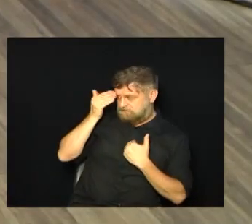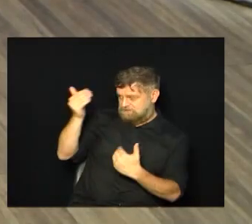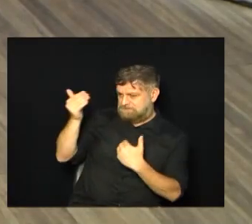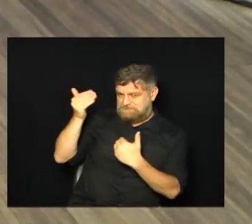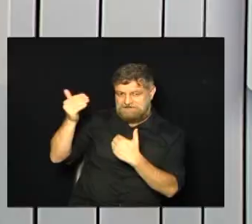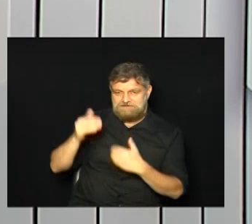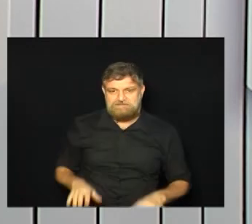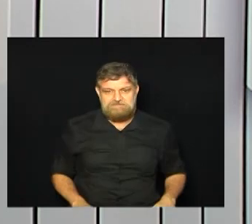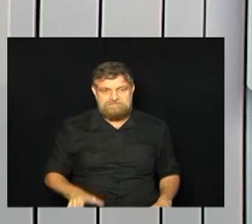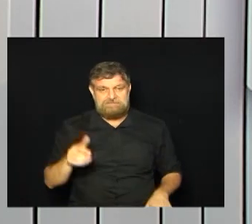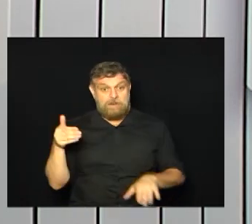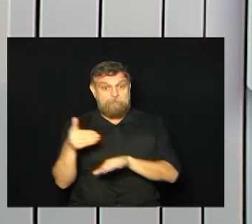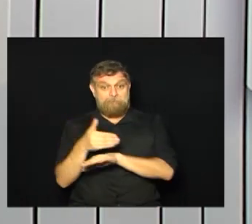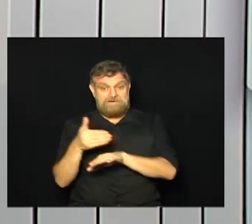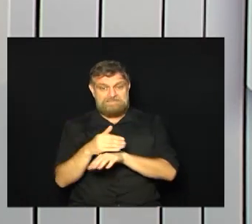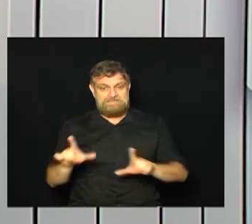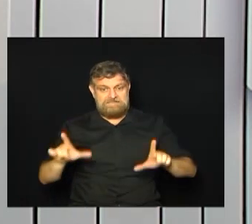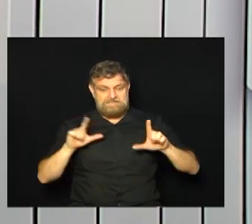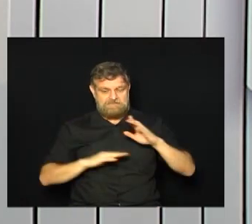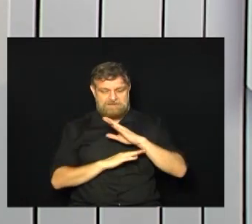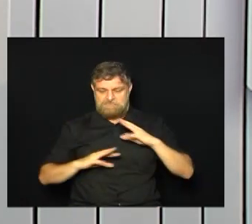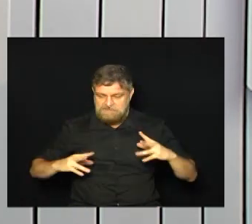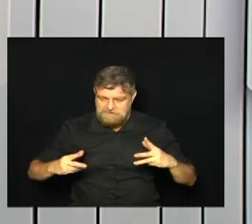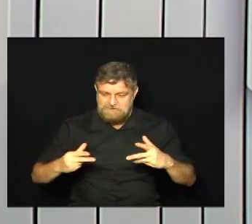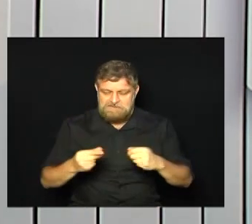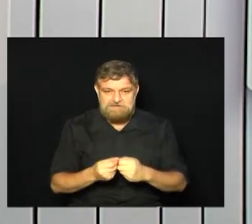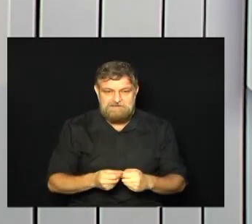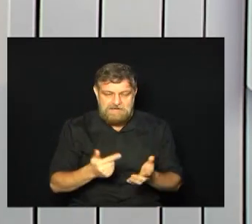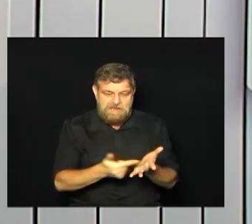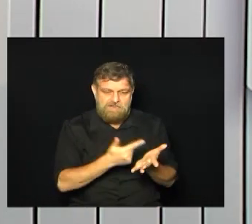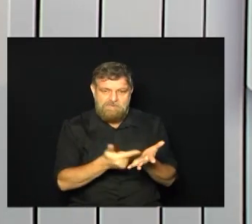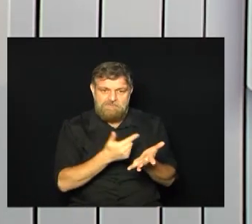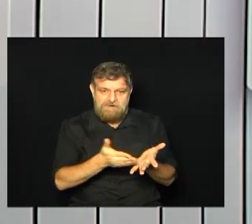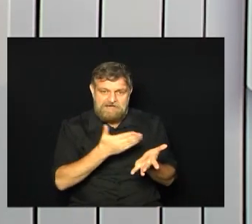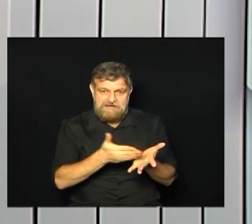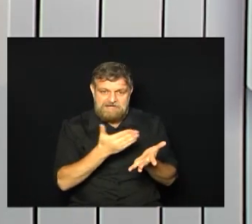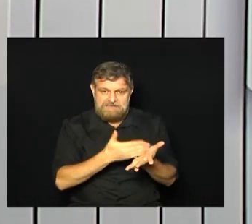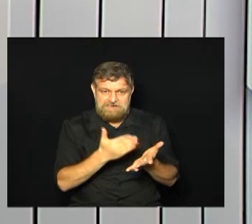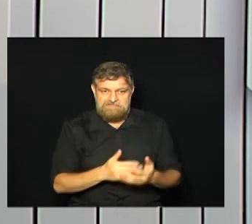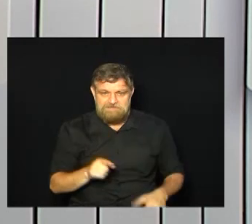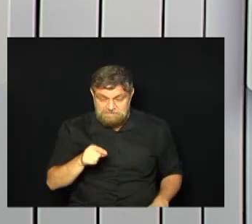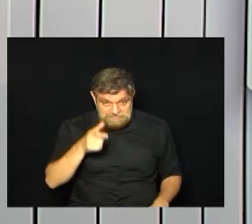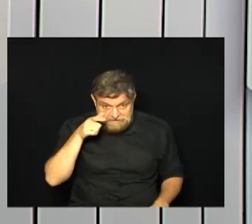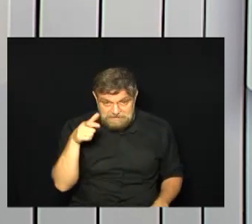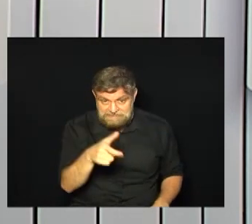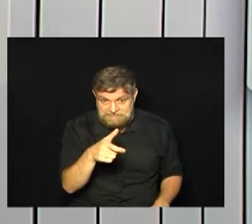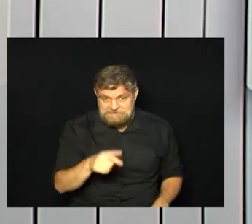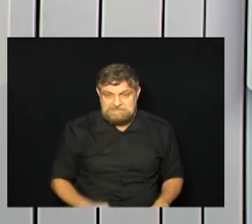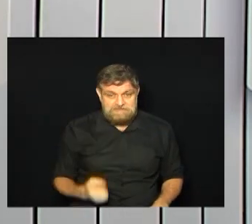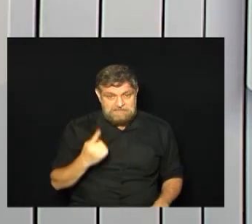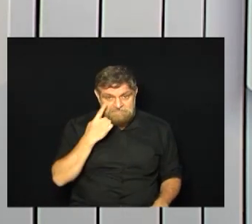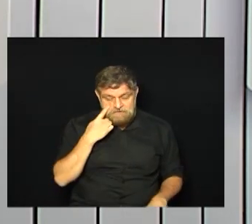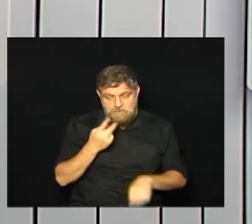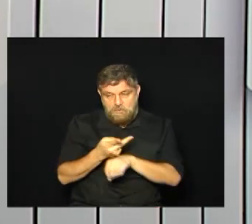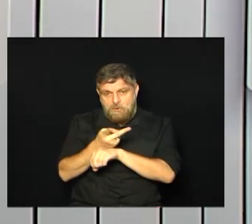Jenny Ruggeroni participando aqui do nosso Câmara Total, falando sobre este lançamento do livro. Se interessou, então você viu aí, né?